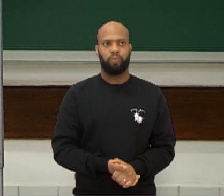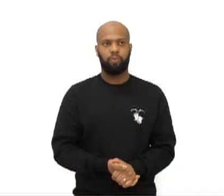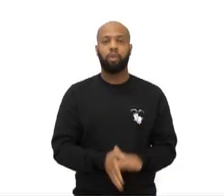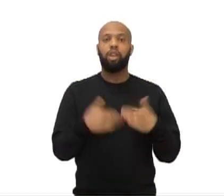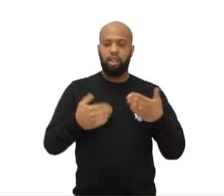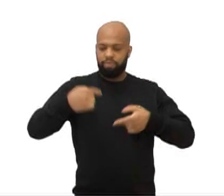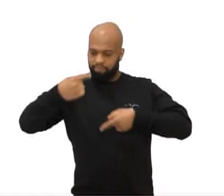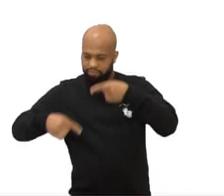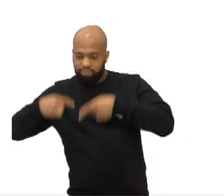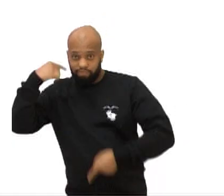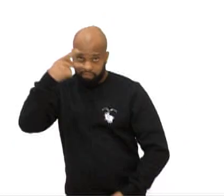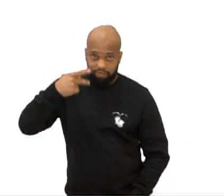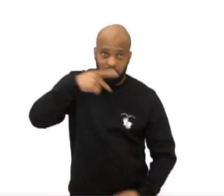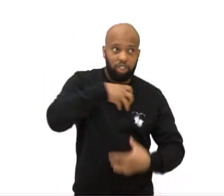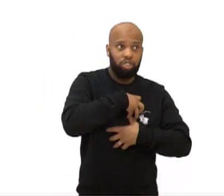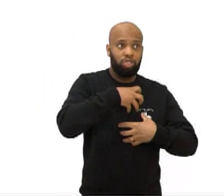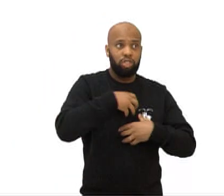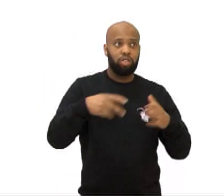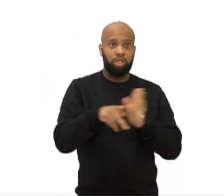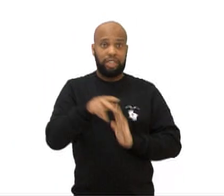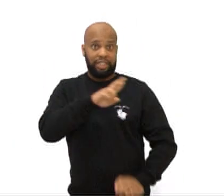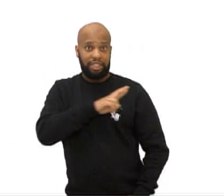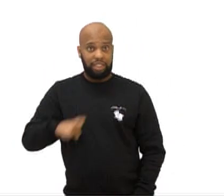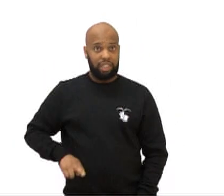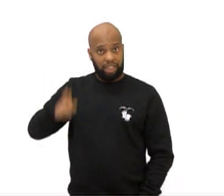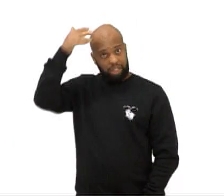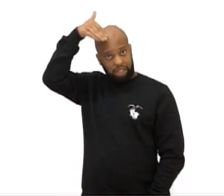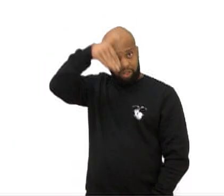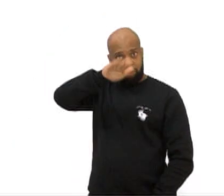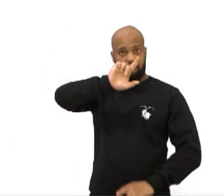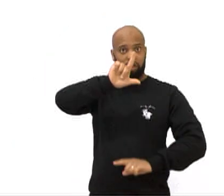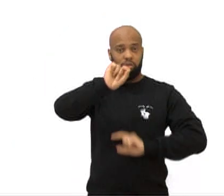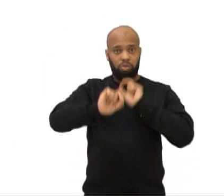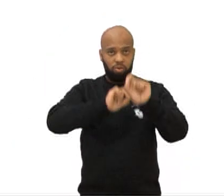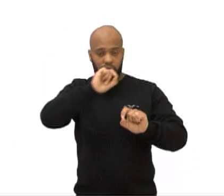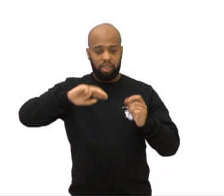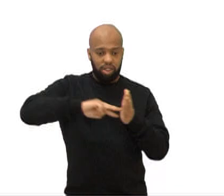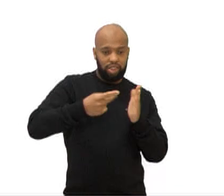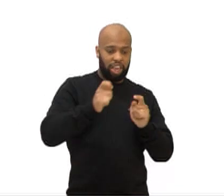Então a política em sentido republicano é a dimensão da